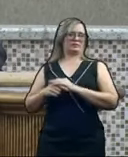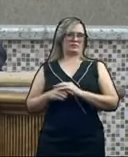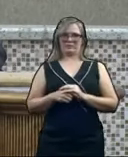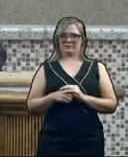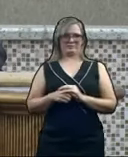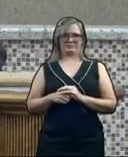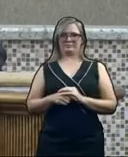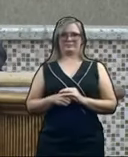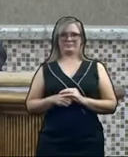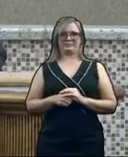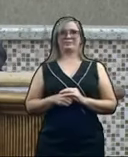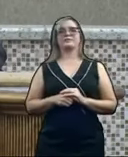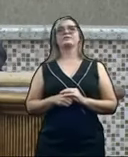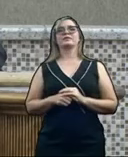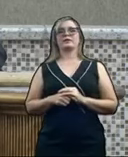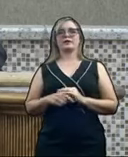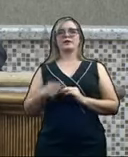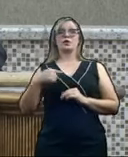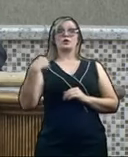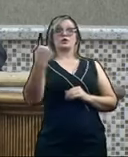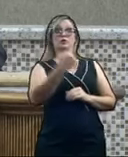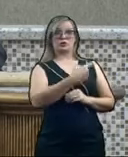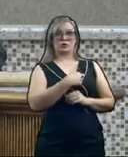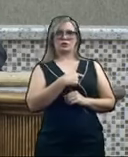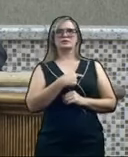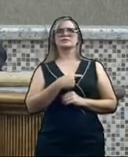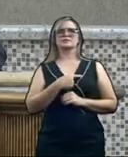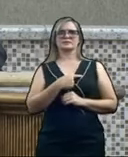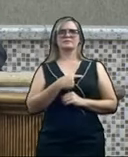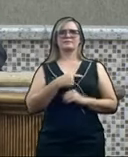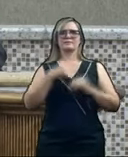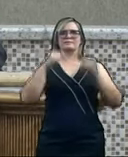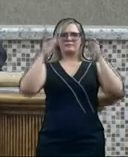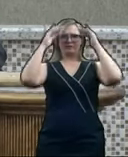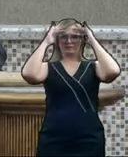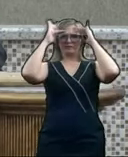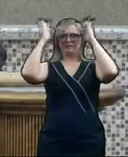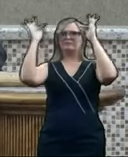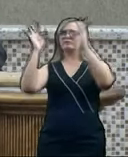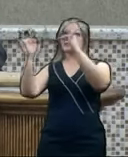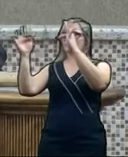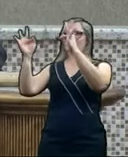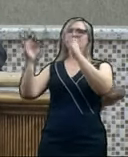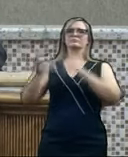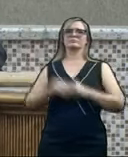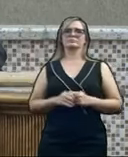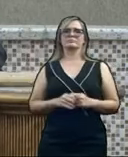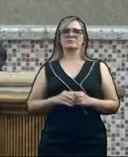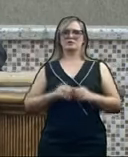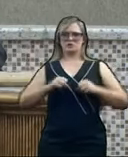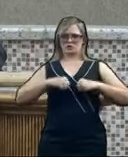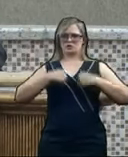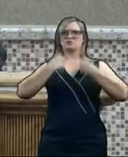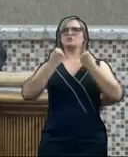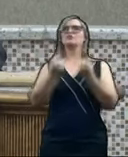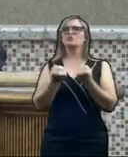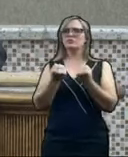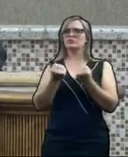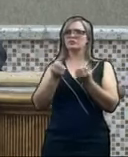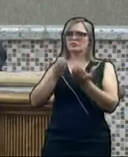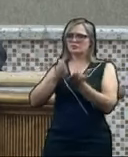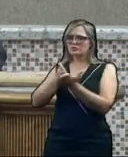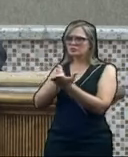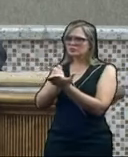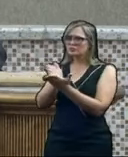a dele ele vai fazer não precisa de inteira não precisa de empurrão